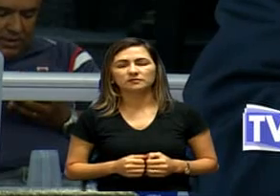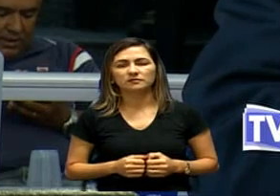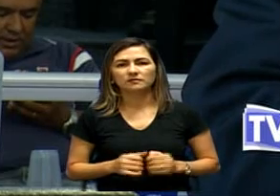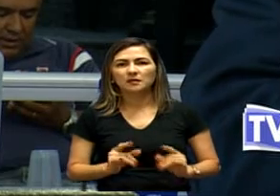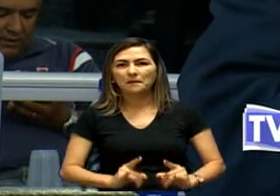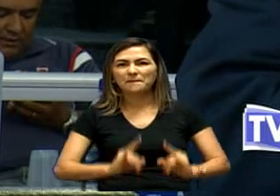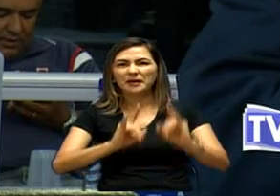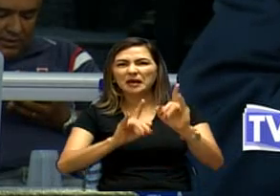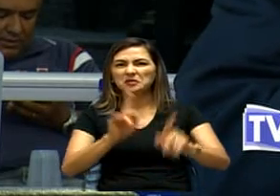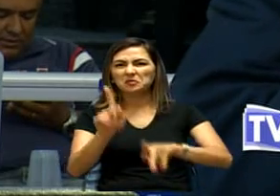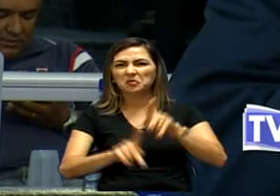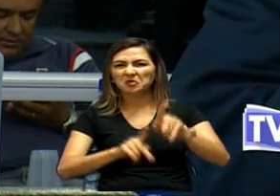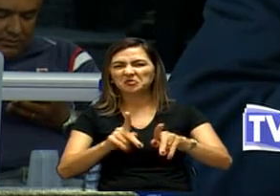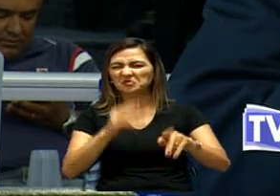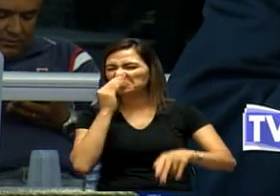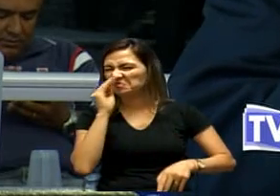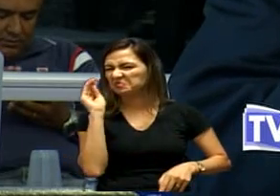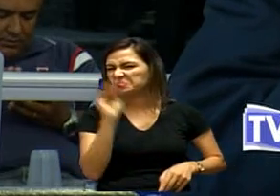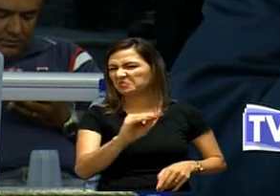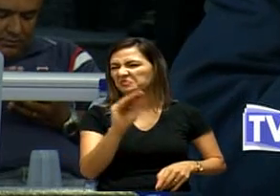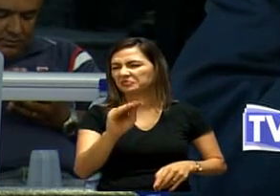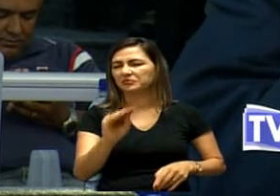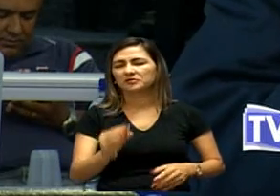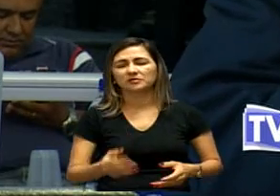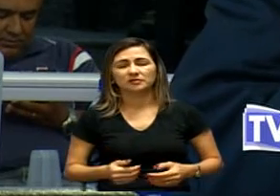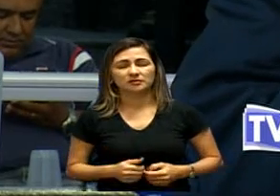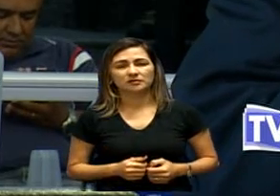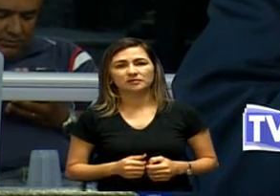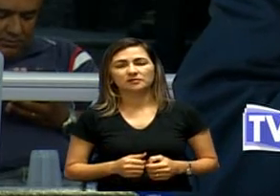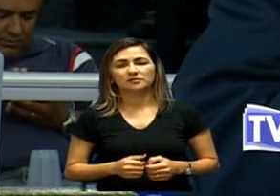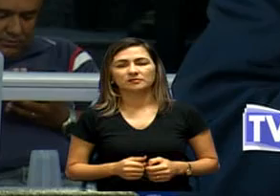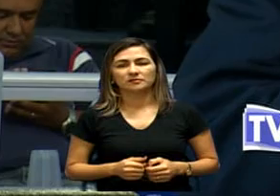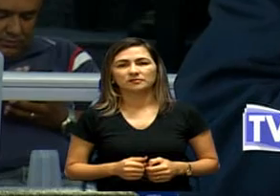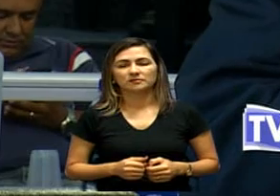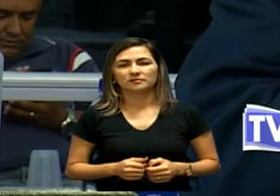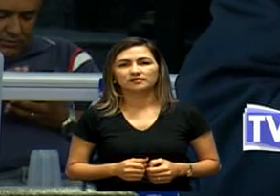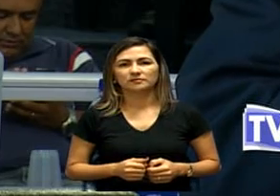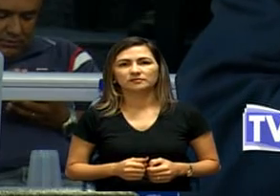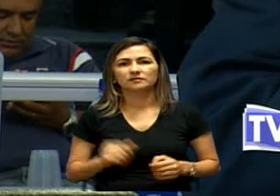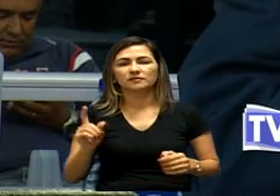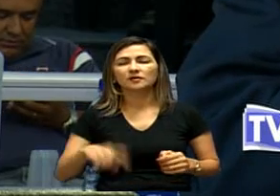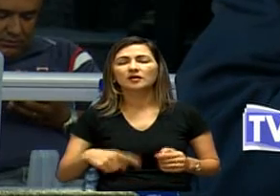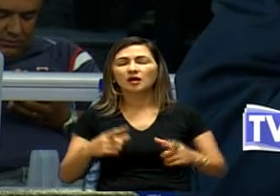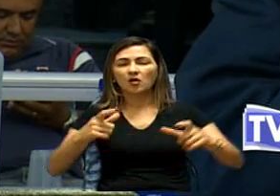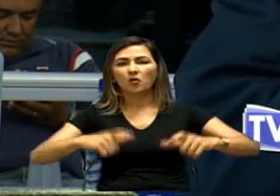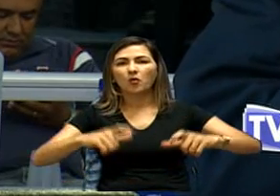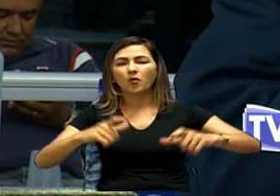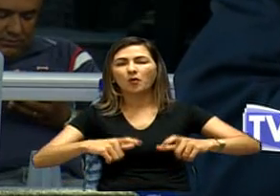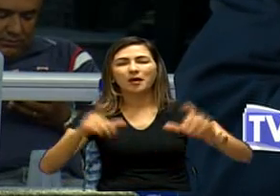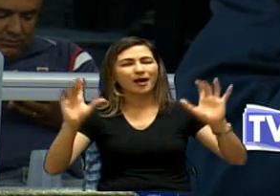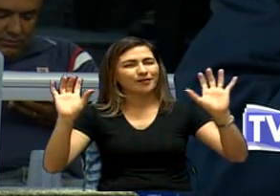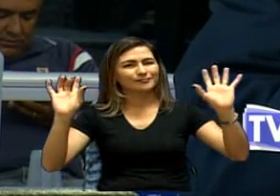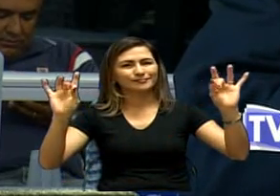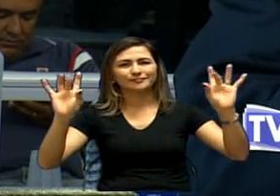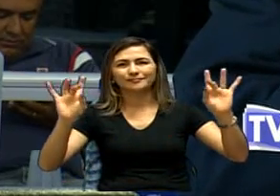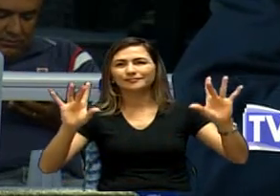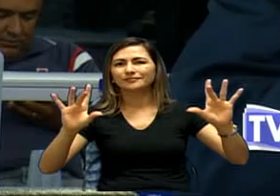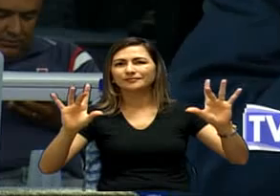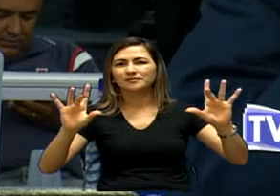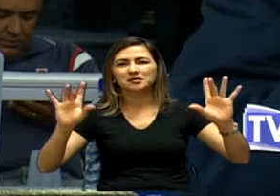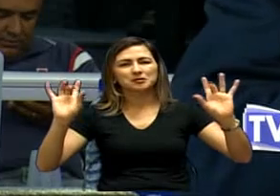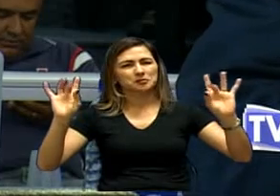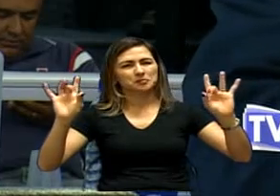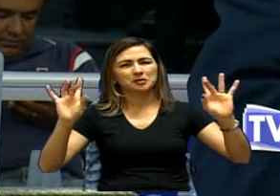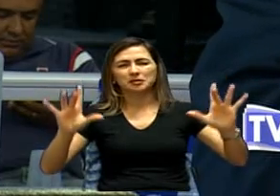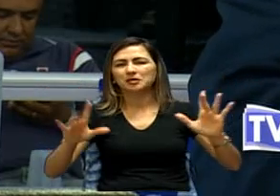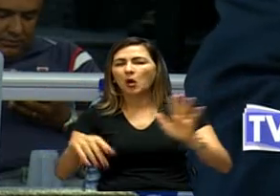público. Uma área delicadíssima, que é a área da educação, um patrimônio que é daquele cidadão